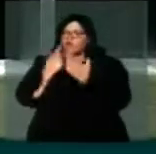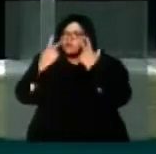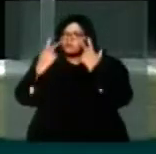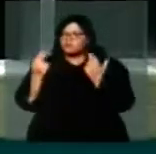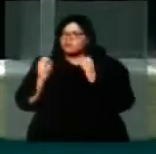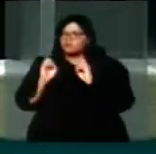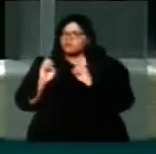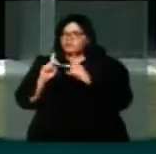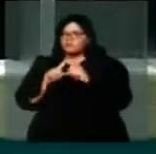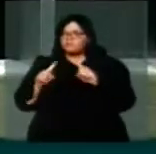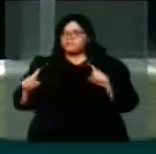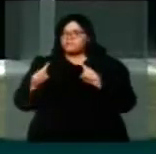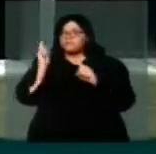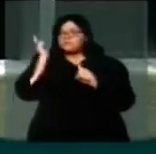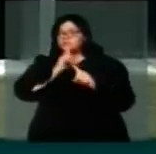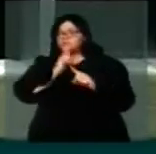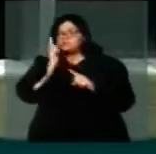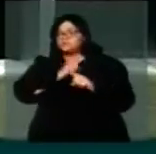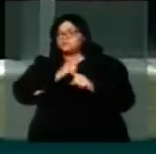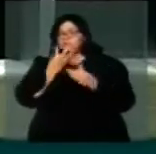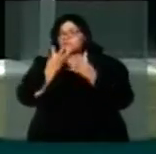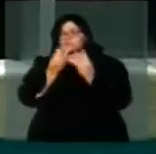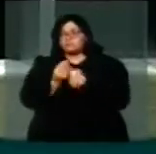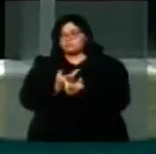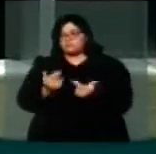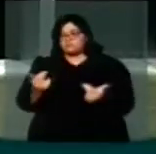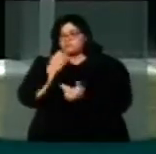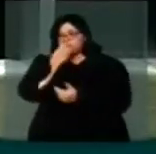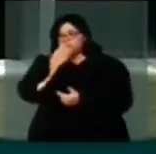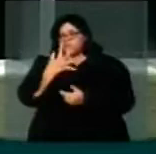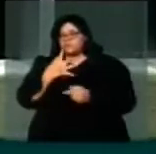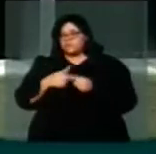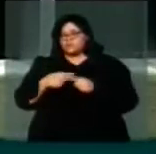eu acho que essa relação hoje, essa quebra